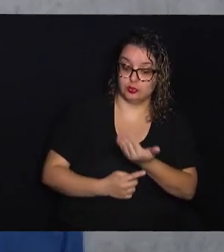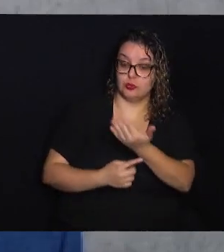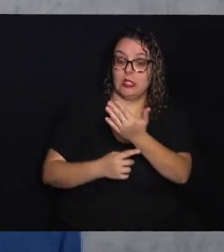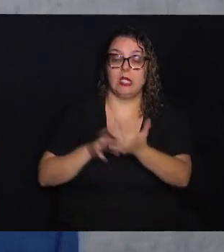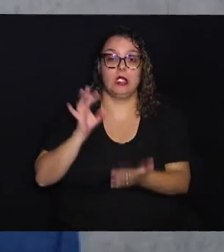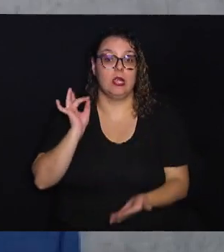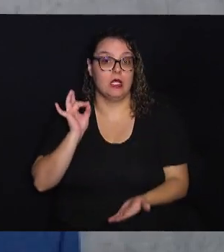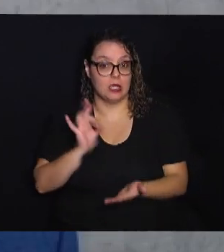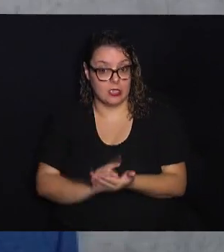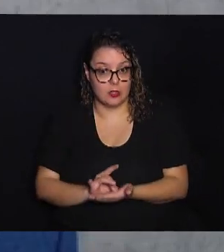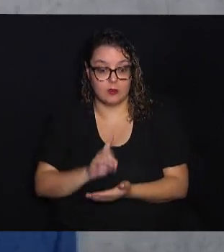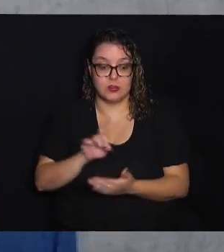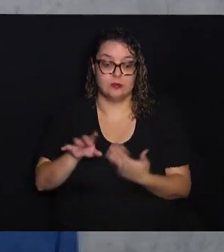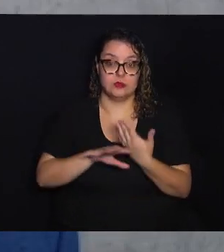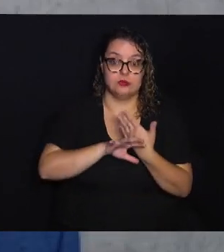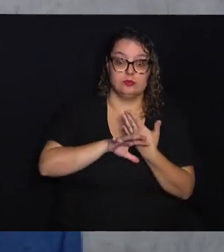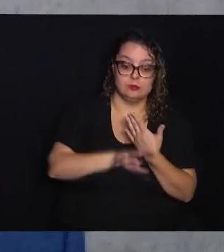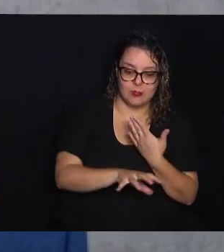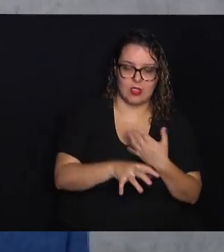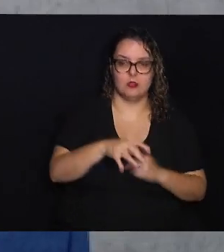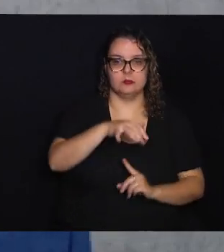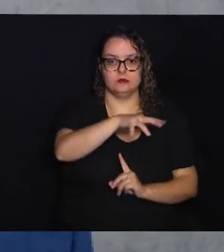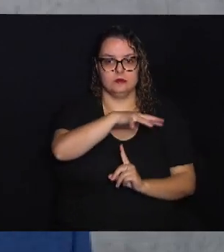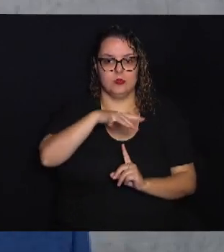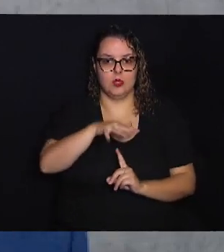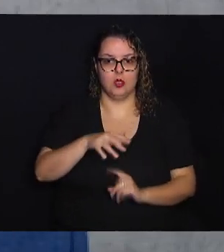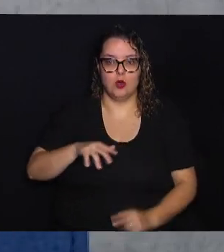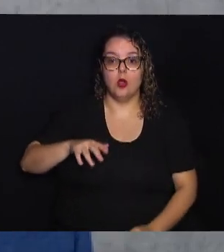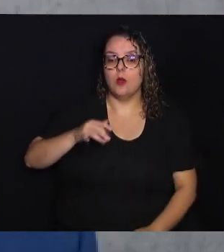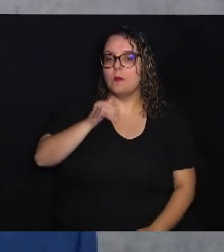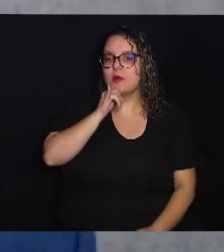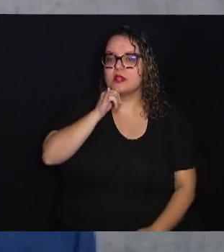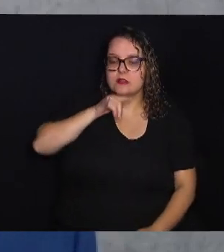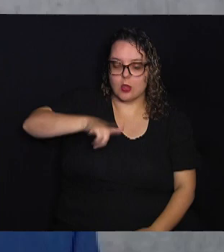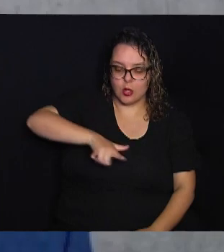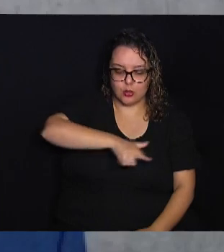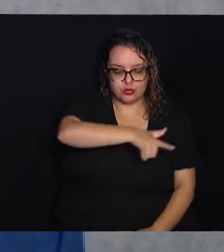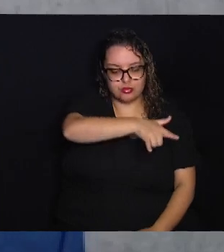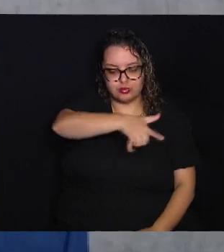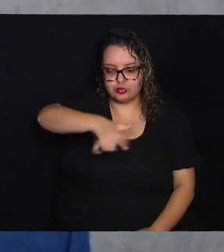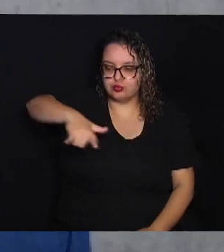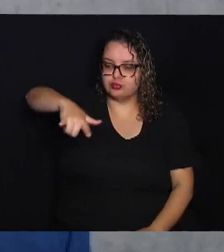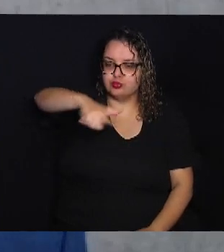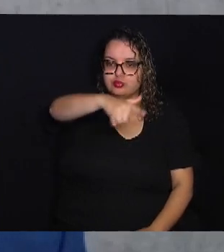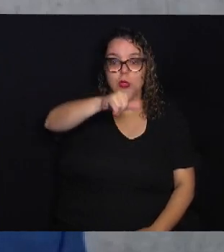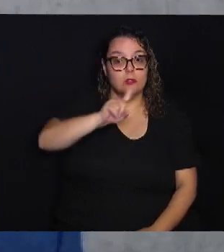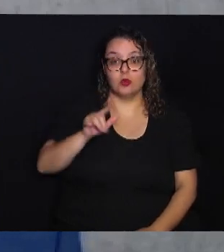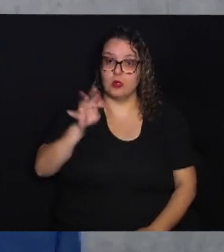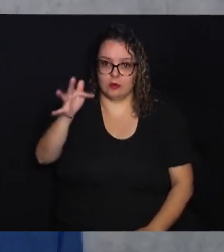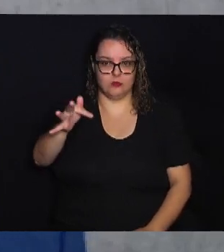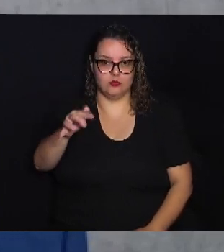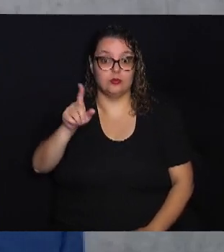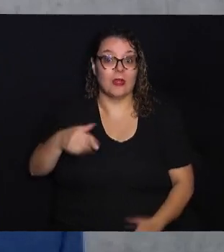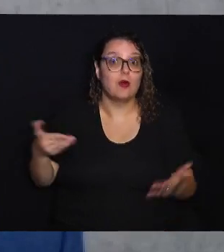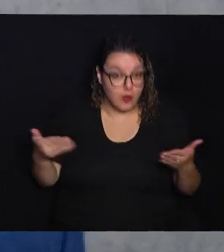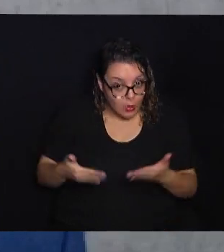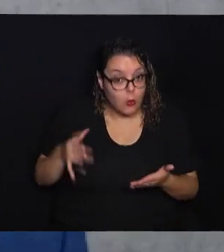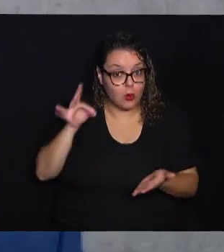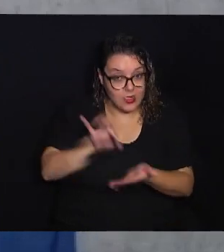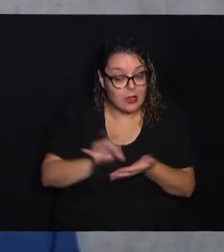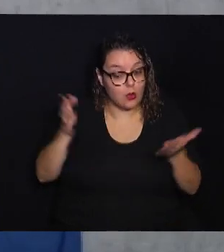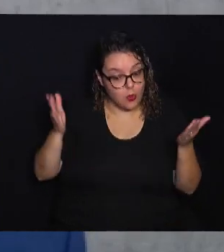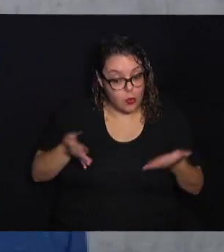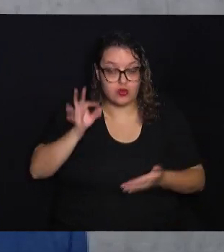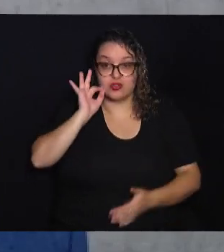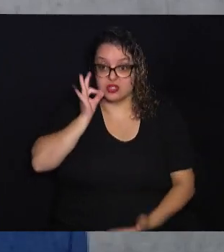uso de tecnologias que realmente não impactam o meio ambiente. Por exemplo, o drone hoje, ele não é mais uma questão de futuro, ele